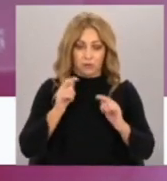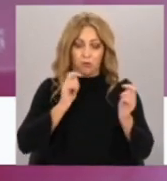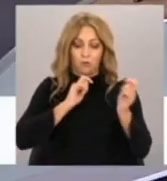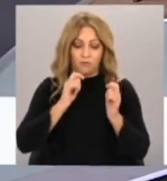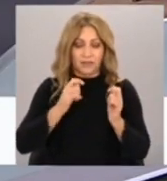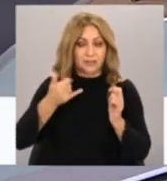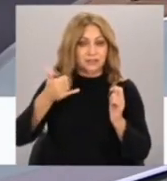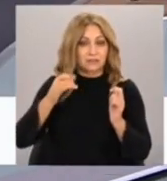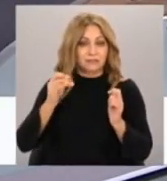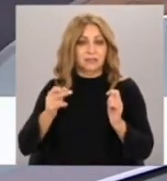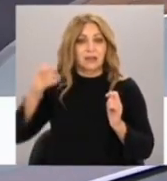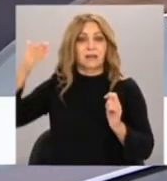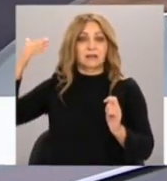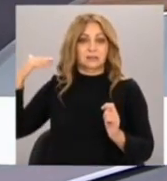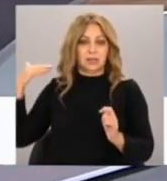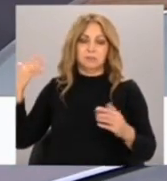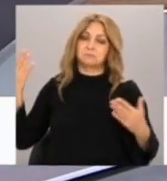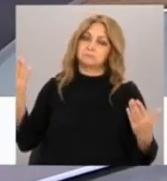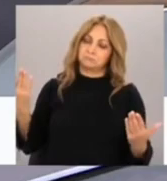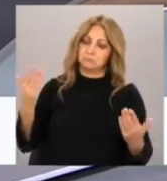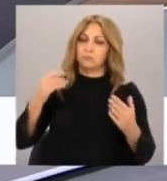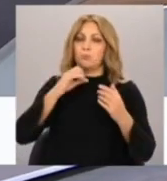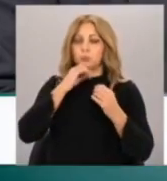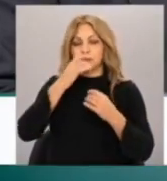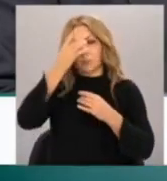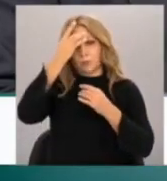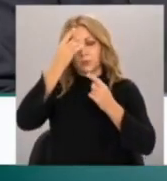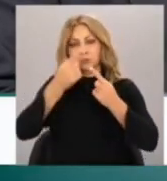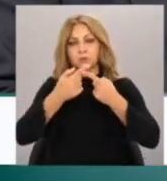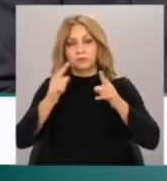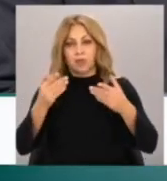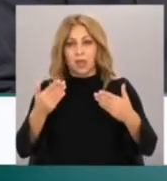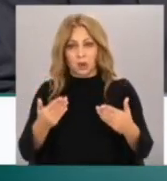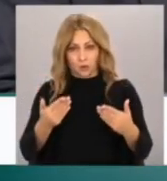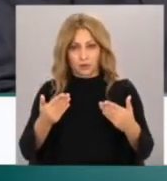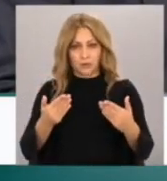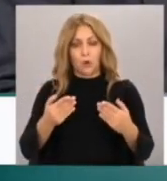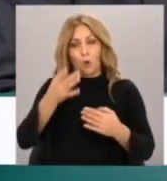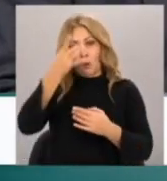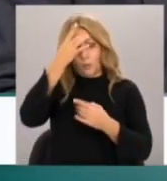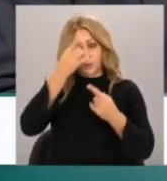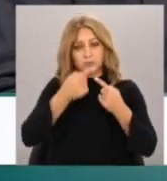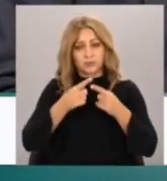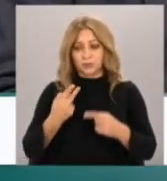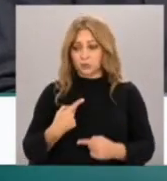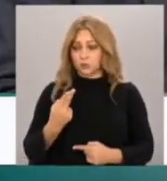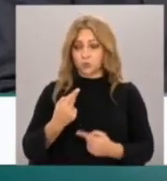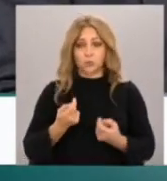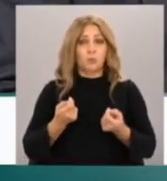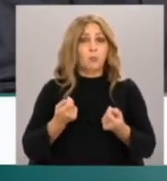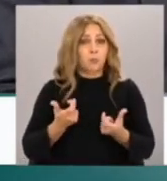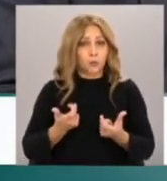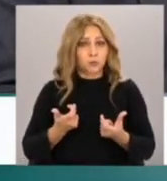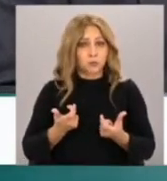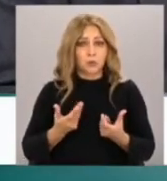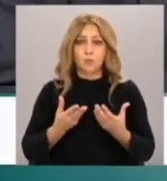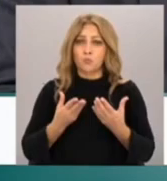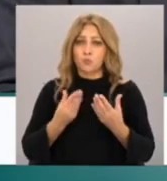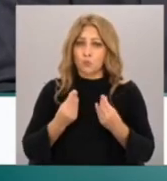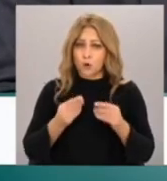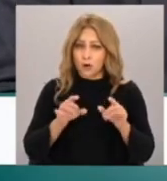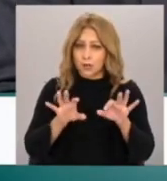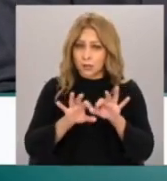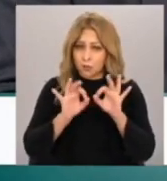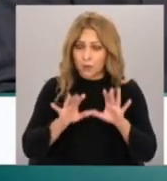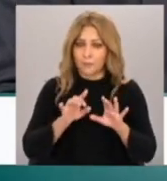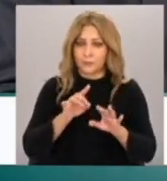há 20 anos atrás Teremos muito mais comuns convergência hoje temos muito poucos com por pontos convergência e é por isso que eu digo a verdadeira emergência